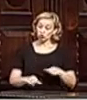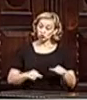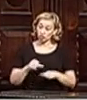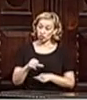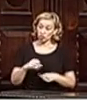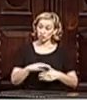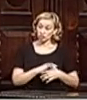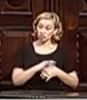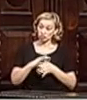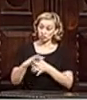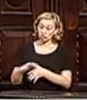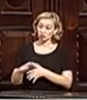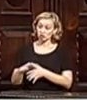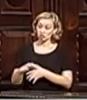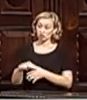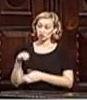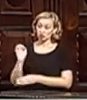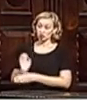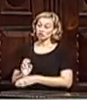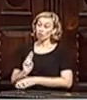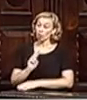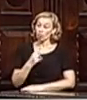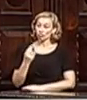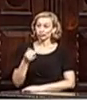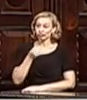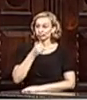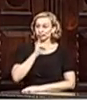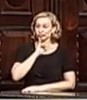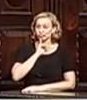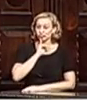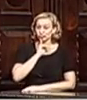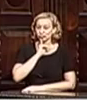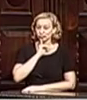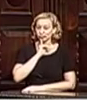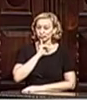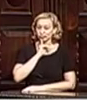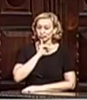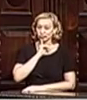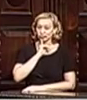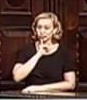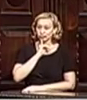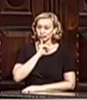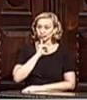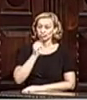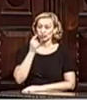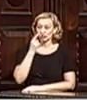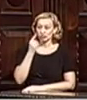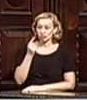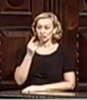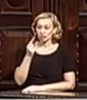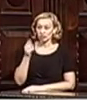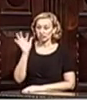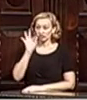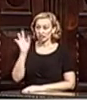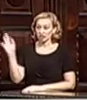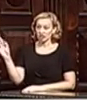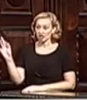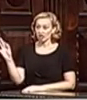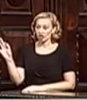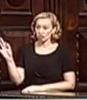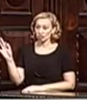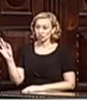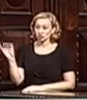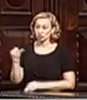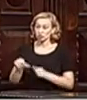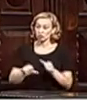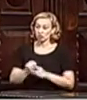Poder Executivo Estadual, ou, infelizmente, talvez teremos que enfrentar uma intervenção federal no Rio de Janeiro, coisa